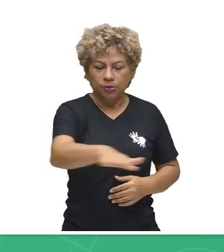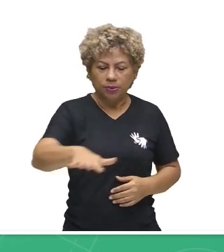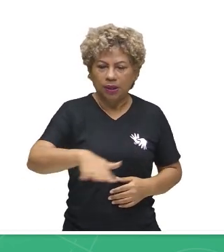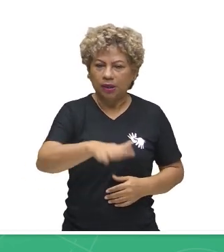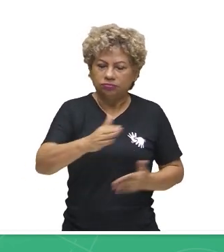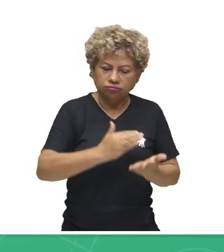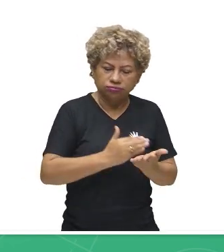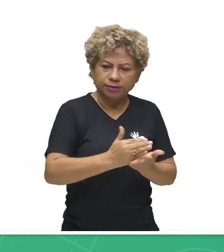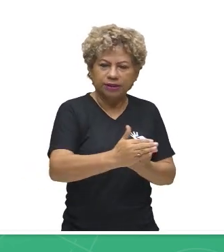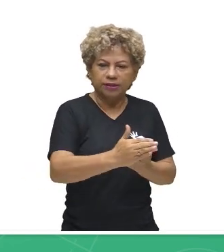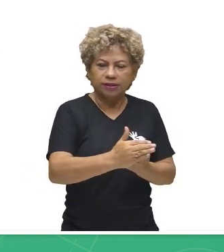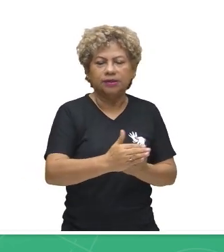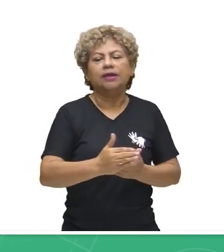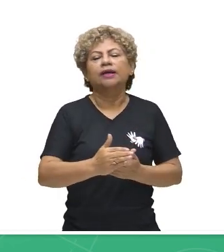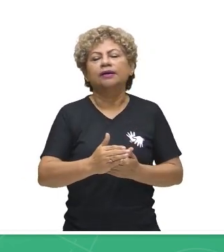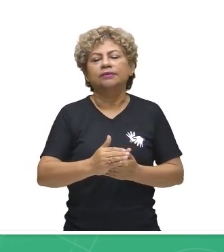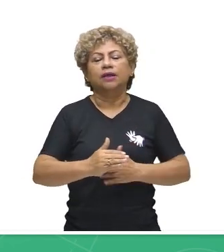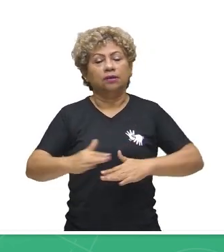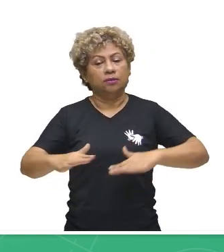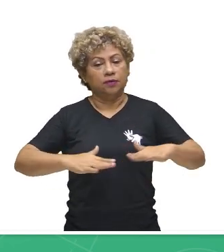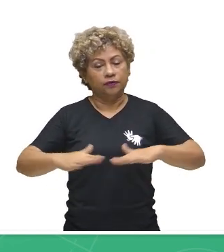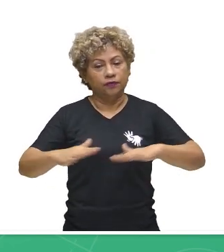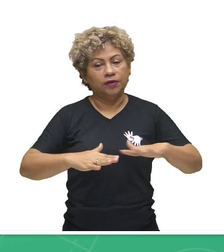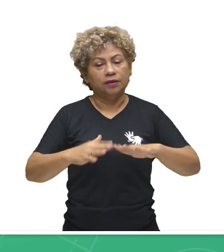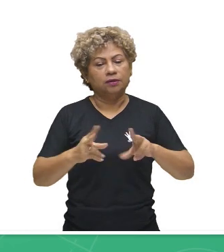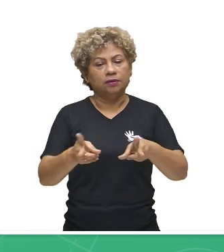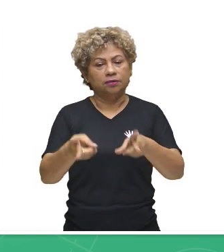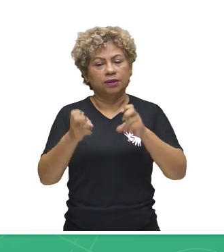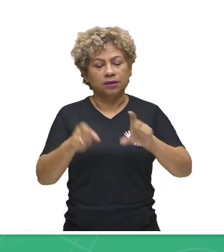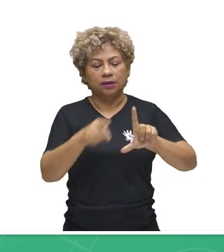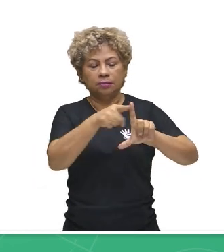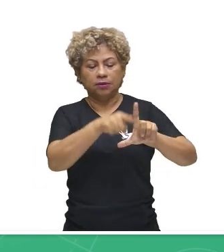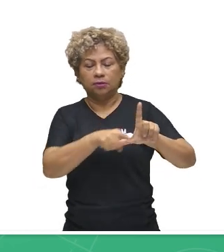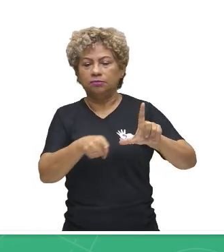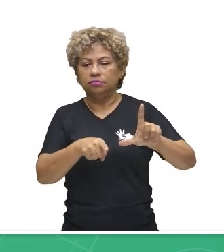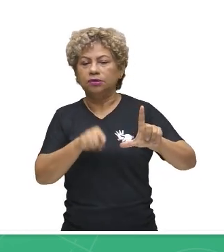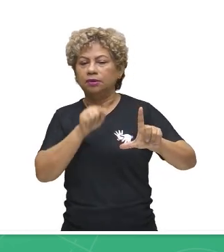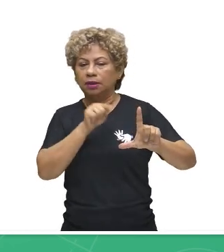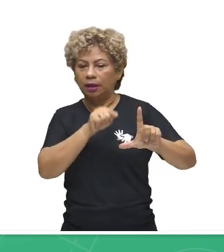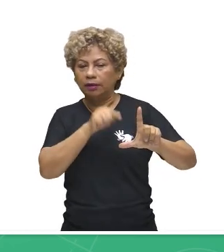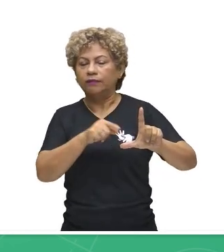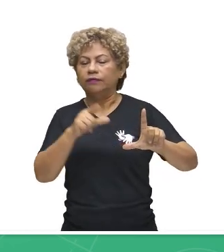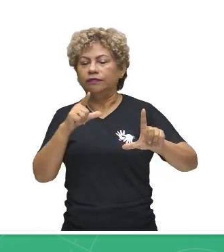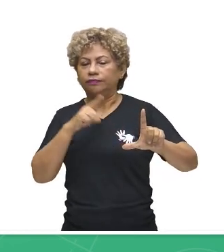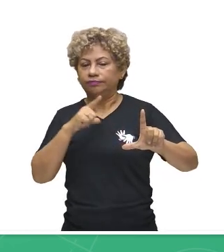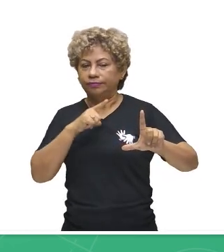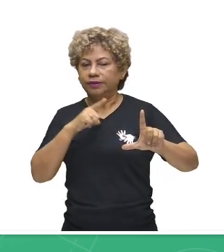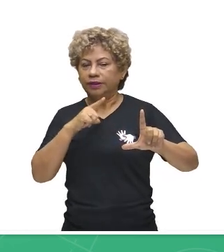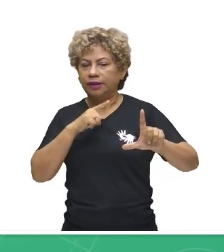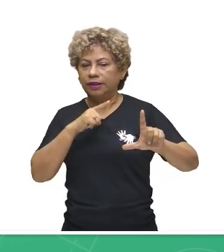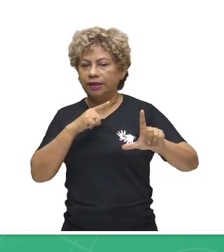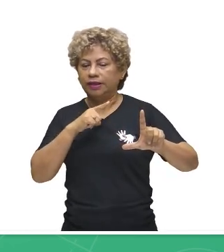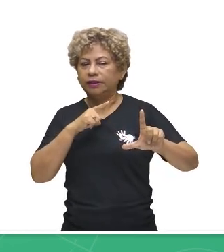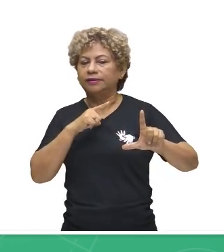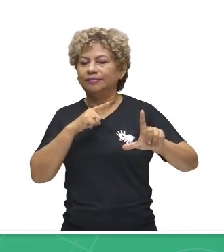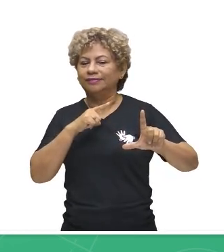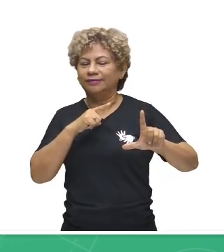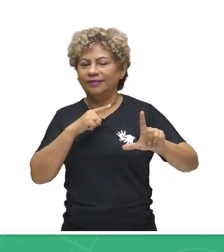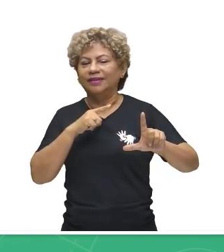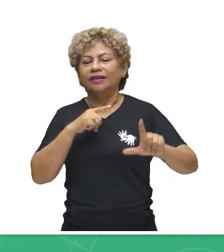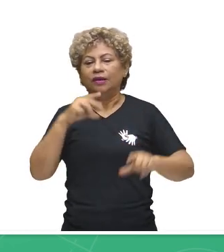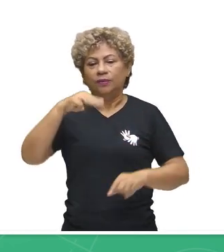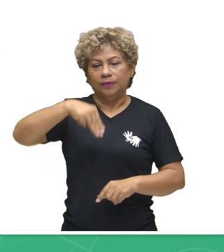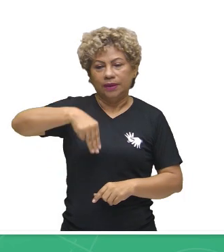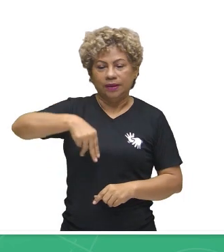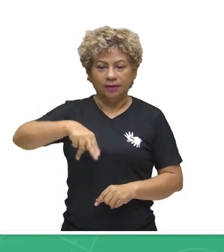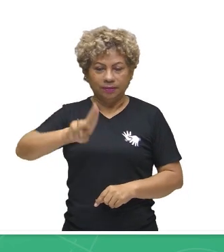nosso movimento. Assim, o gráfico da função pode ser, no movimento uniforme, a